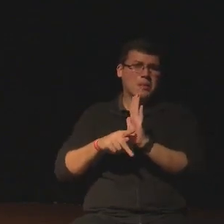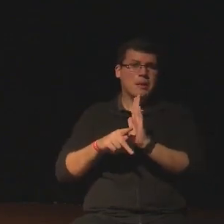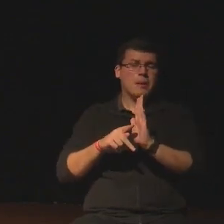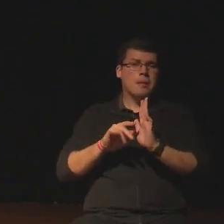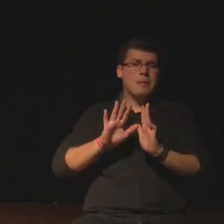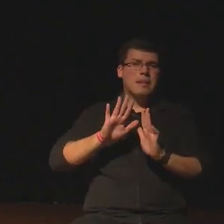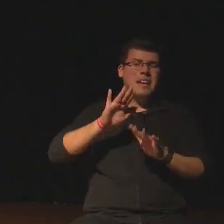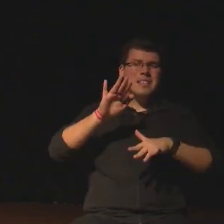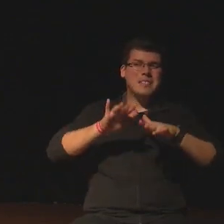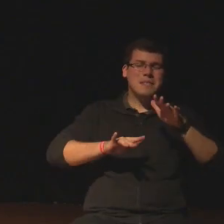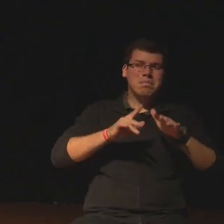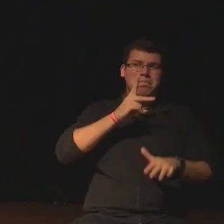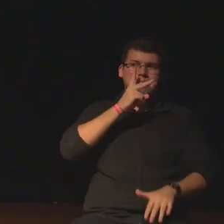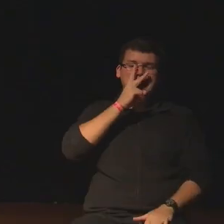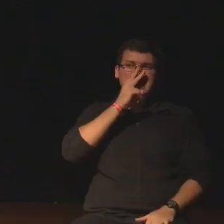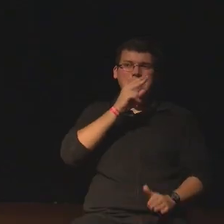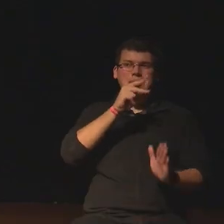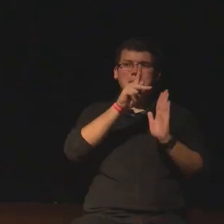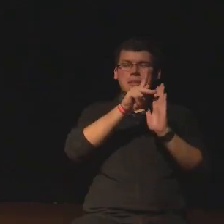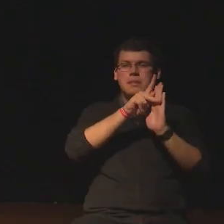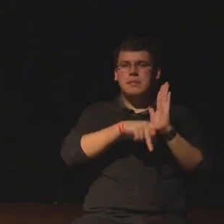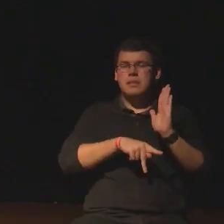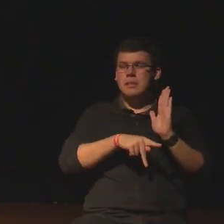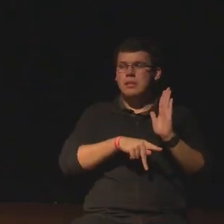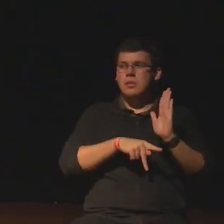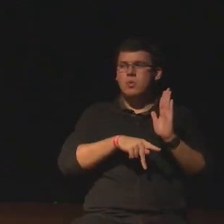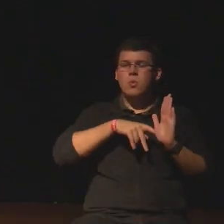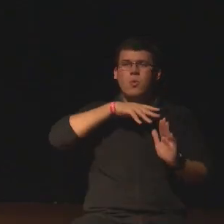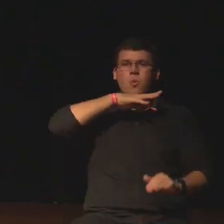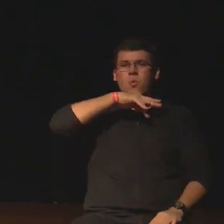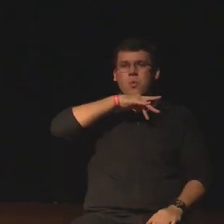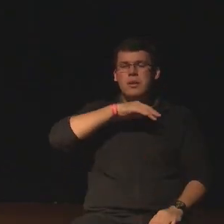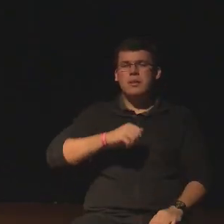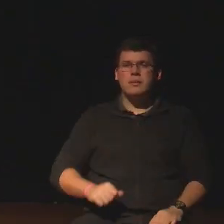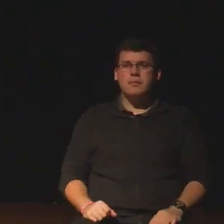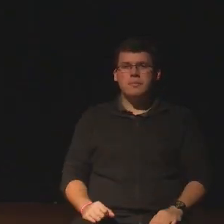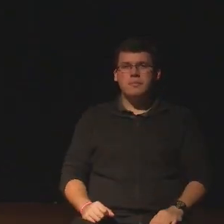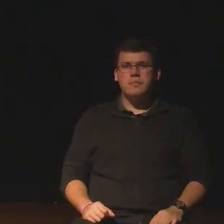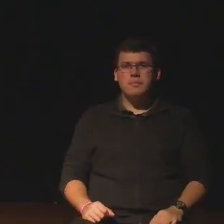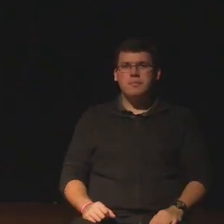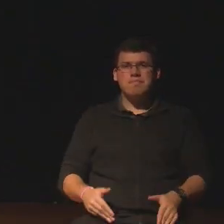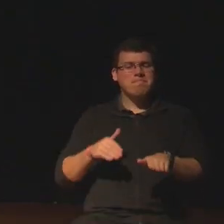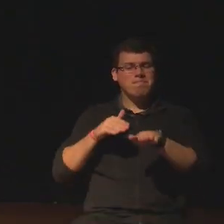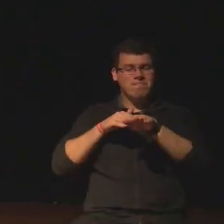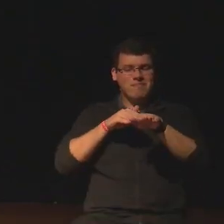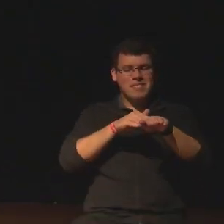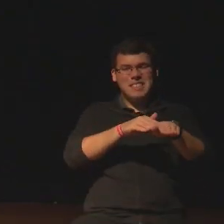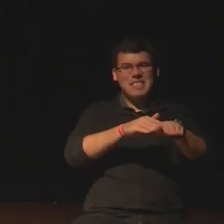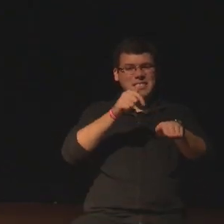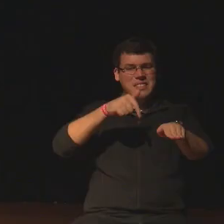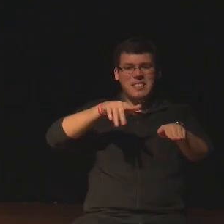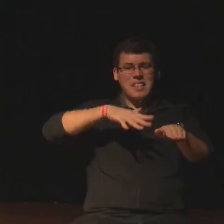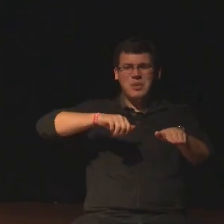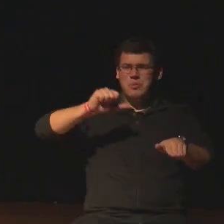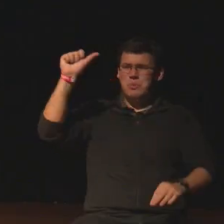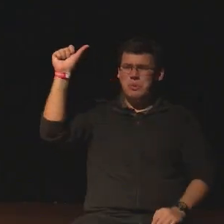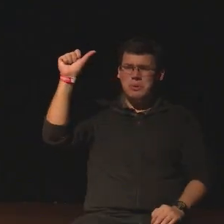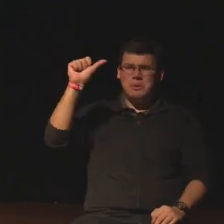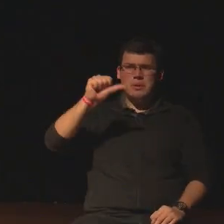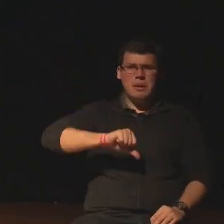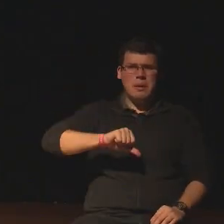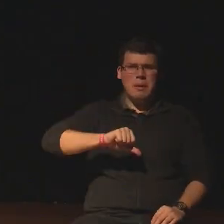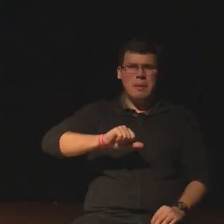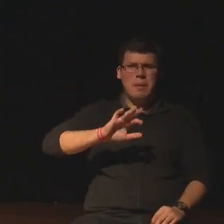com que talvez esse projeto pague o pato. Então, assim, o trânsito na região está muito piorado. E não é por causa desse